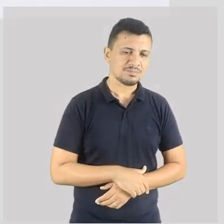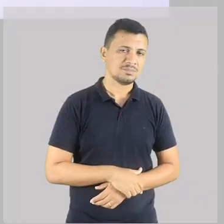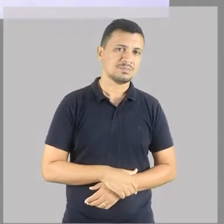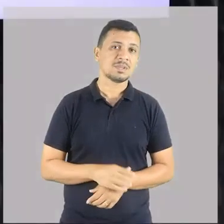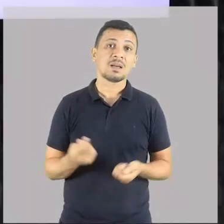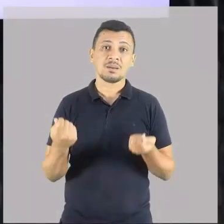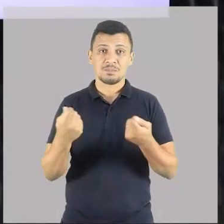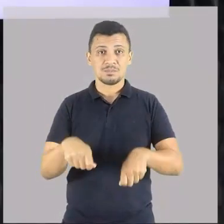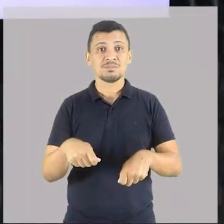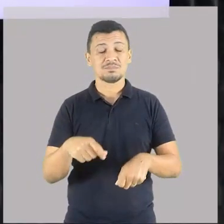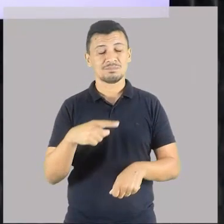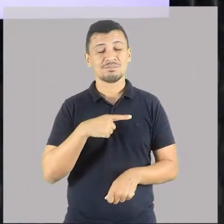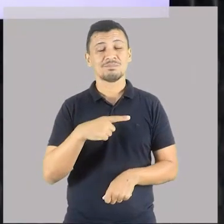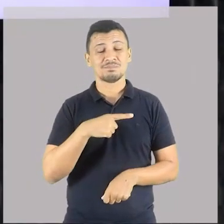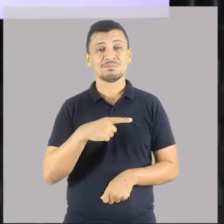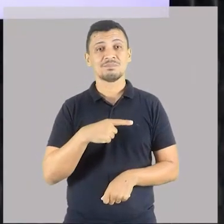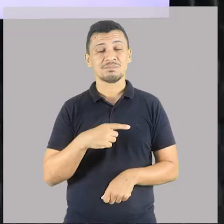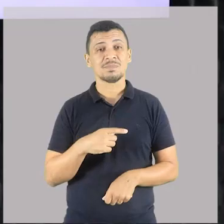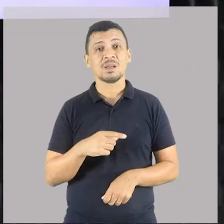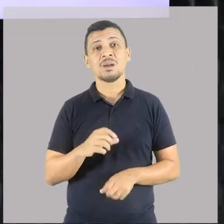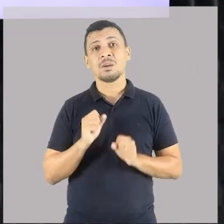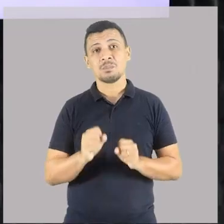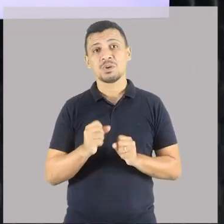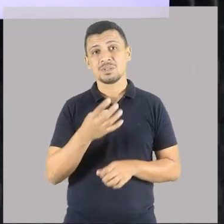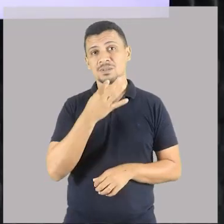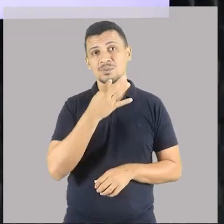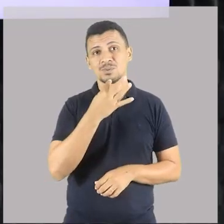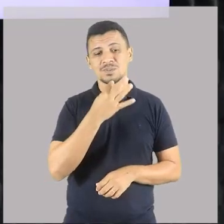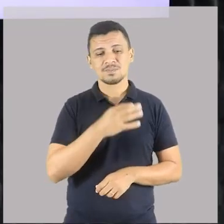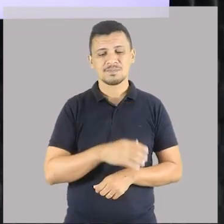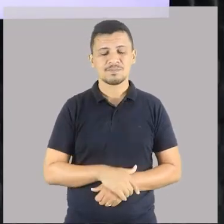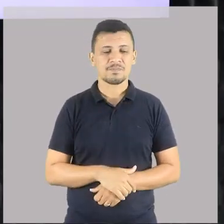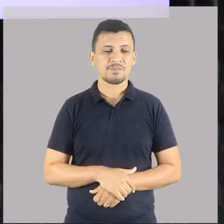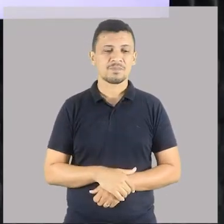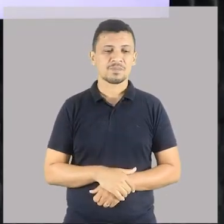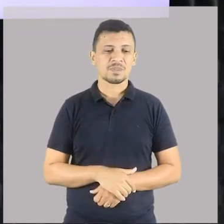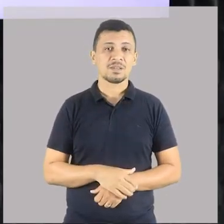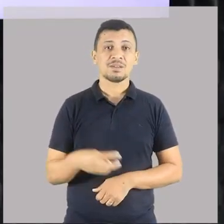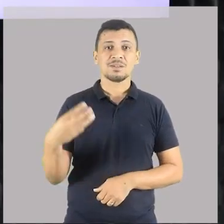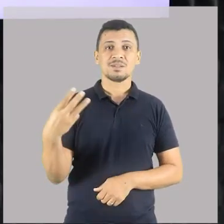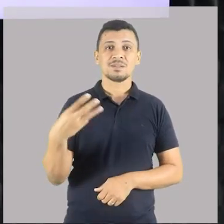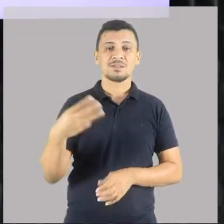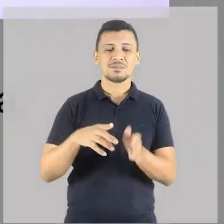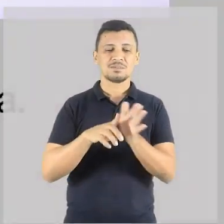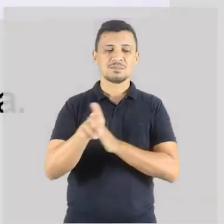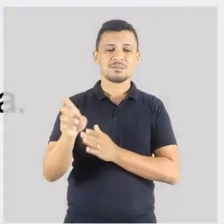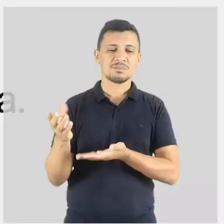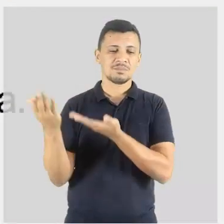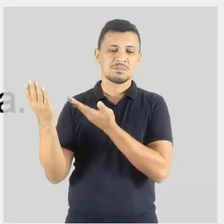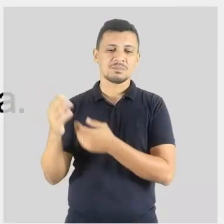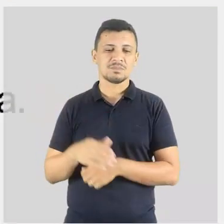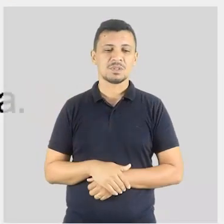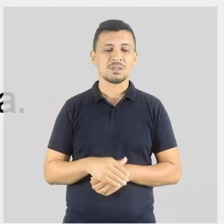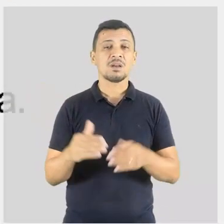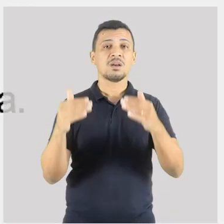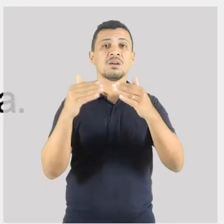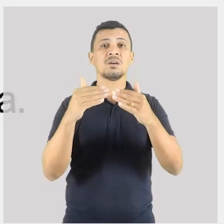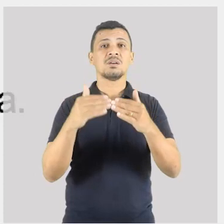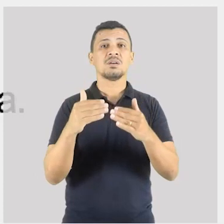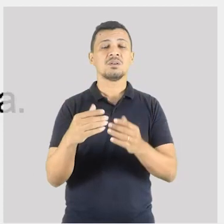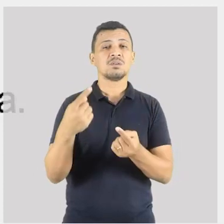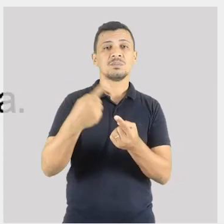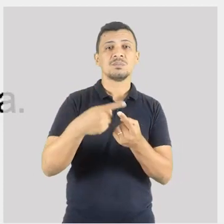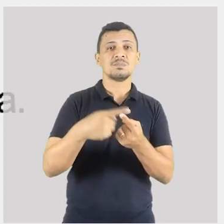São possibilidades aí que vocês podem reconhecer. Outra situação, associar aí a classificação